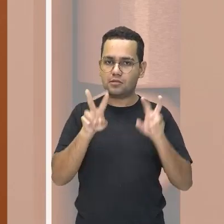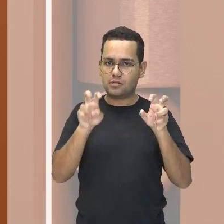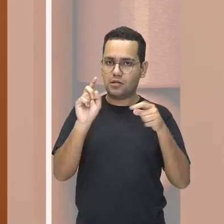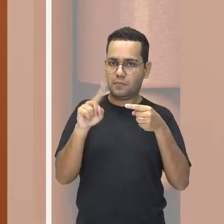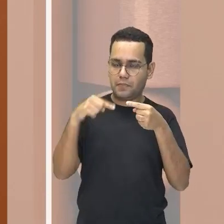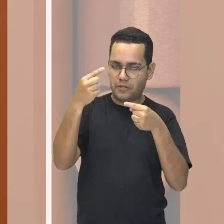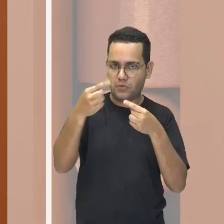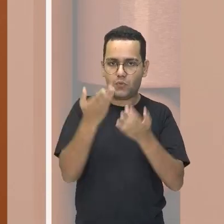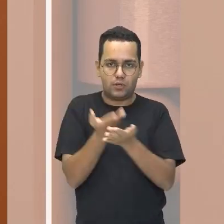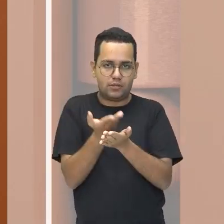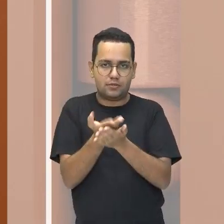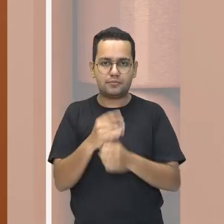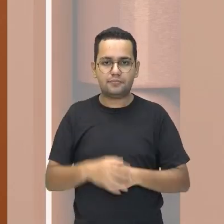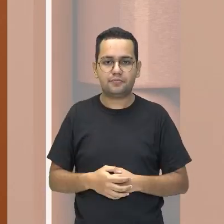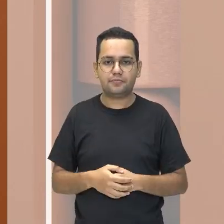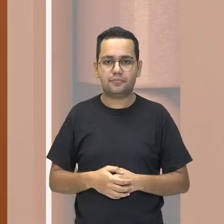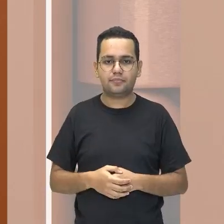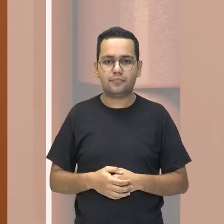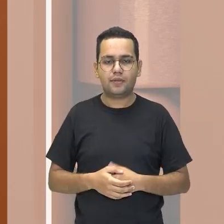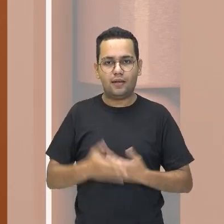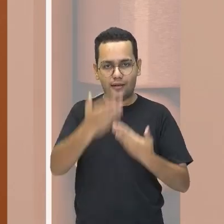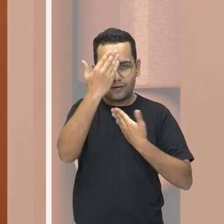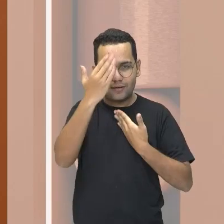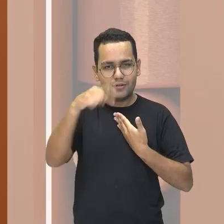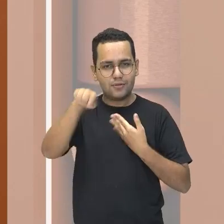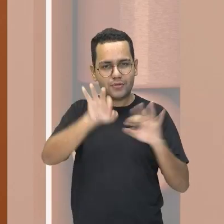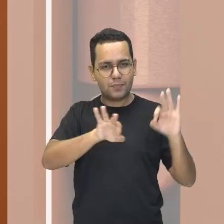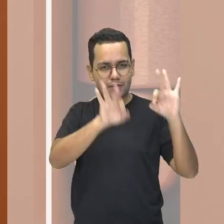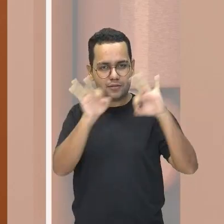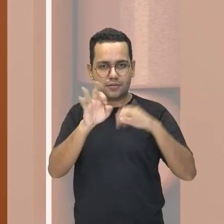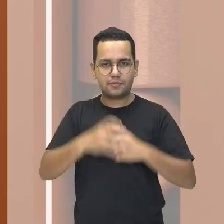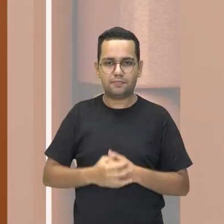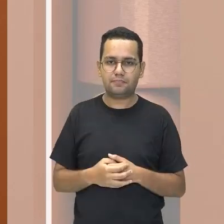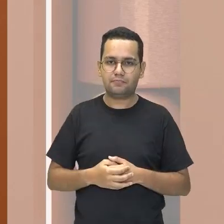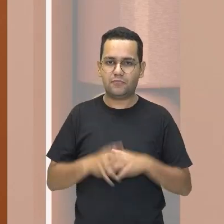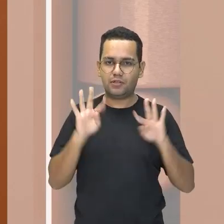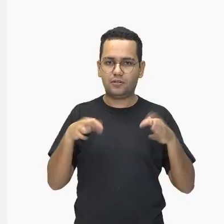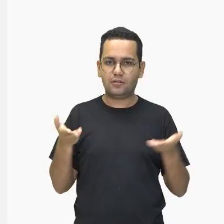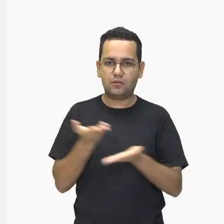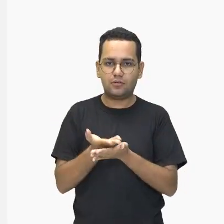aulas. Eu agradeço muito a atenção de vocês e por hoje é só.